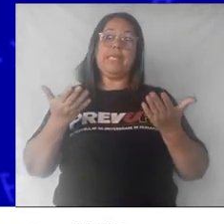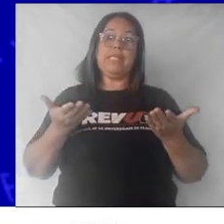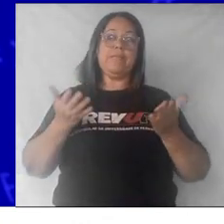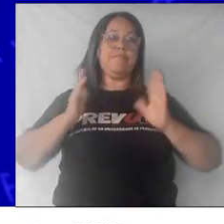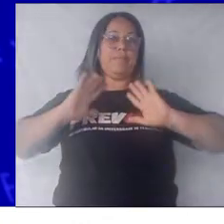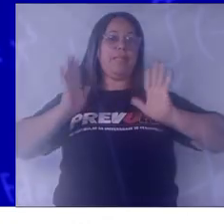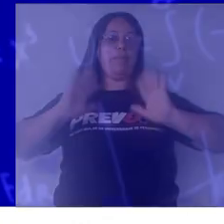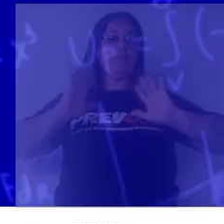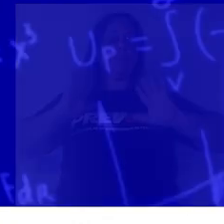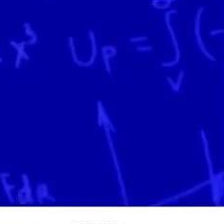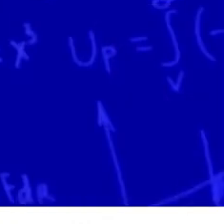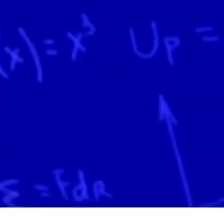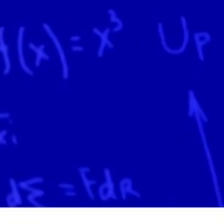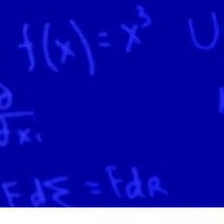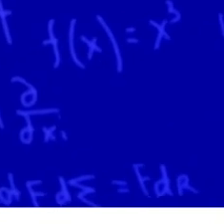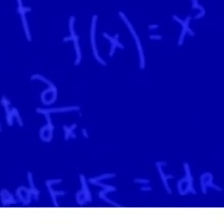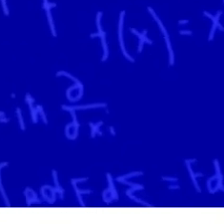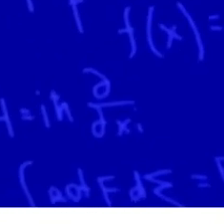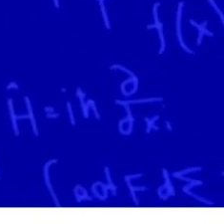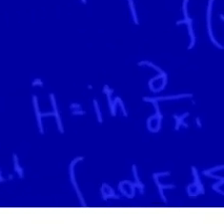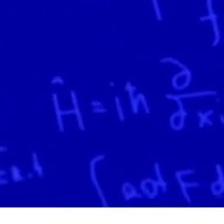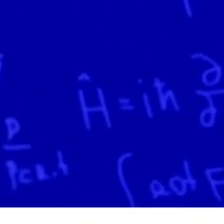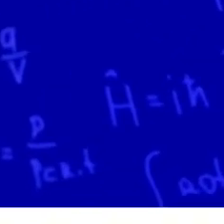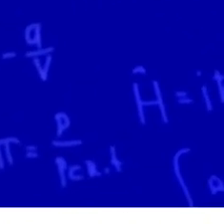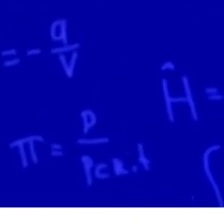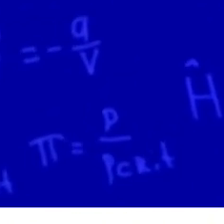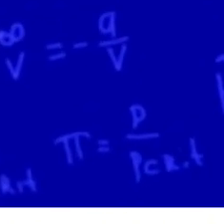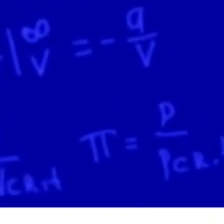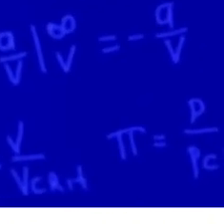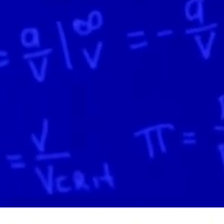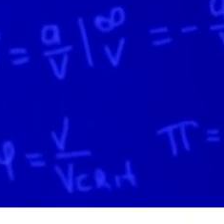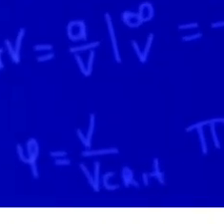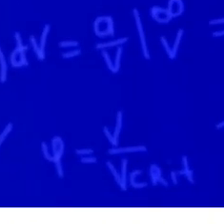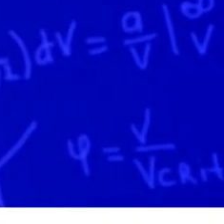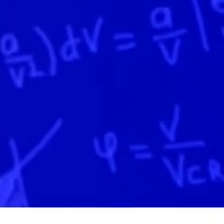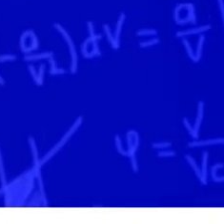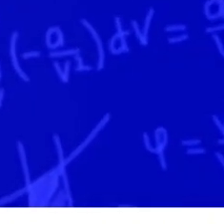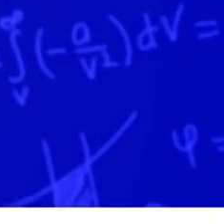até mais, pessoal.